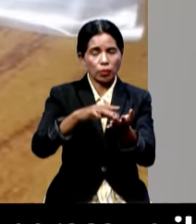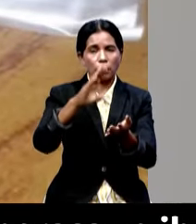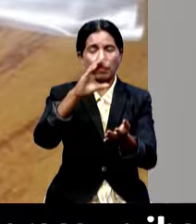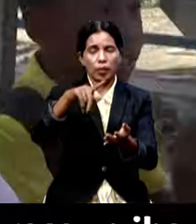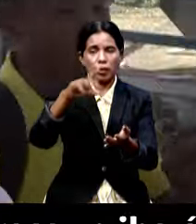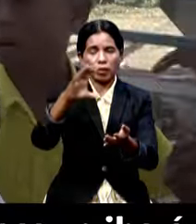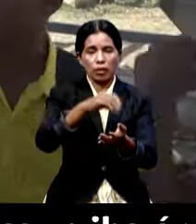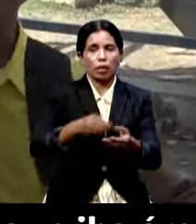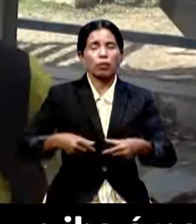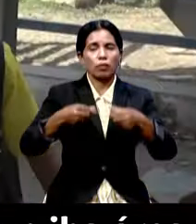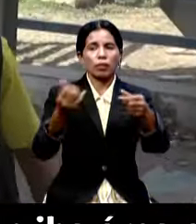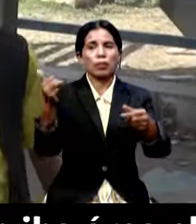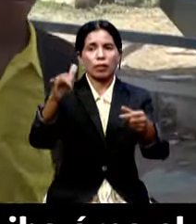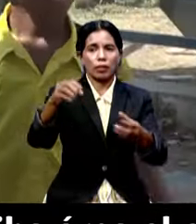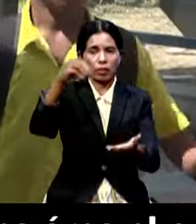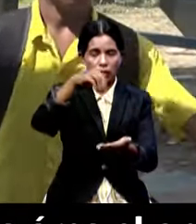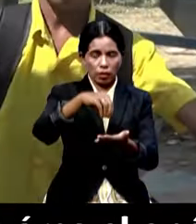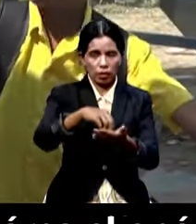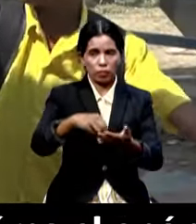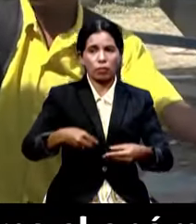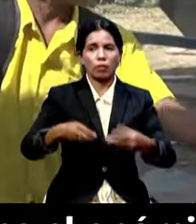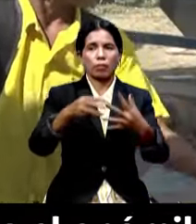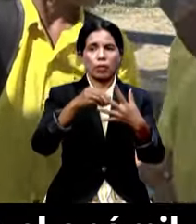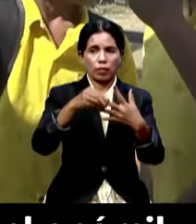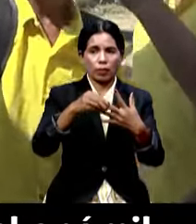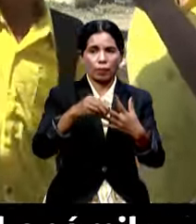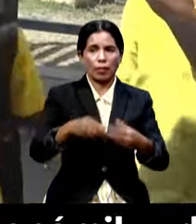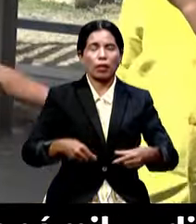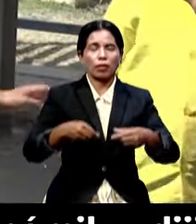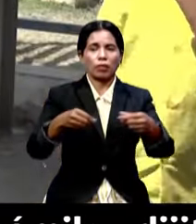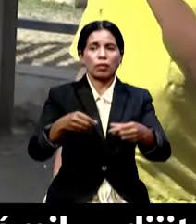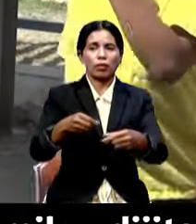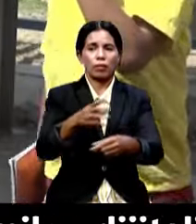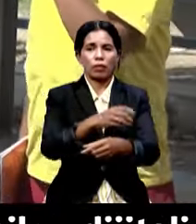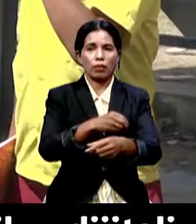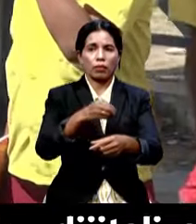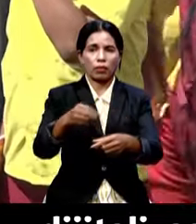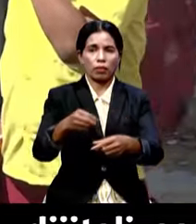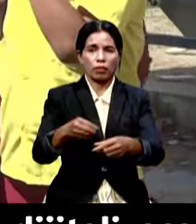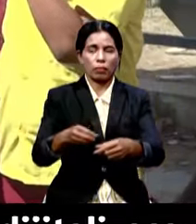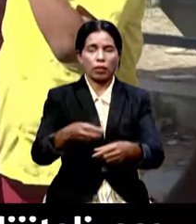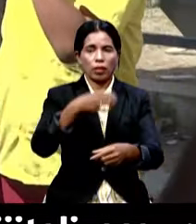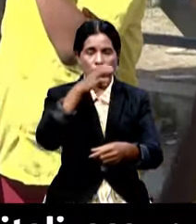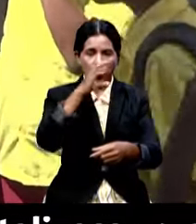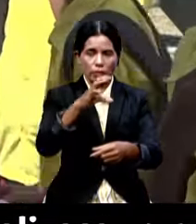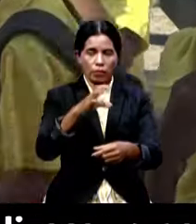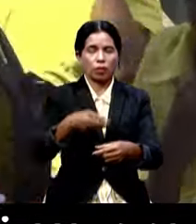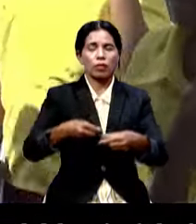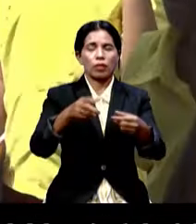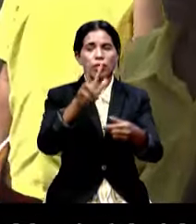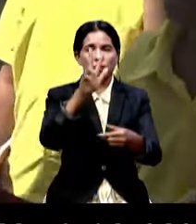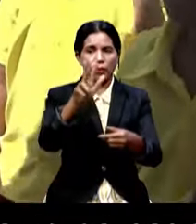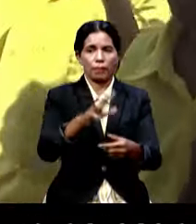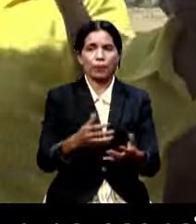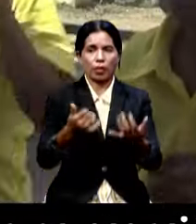fo basira. Sira ensed plastik ne liam ba fo hansa zona ne ba fo kedas fo dal tolu. Fo